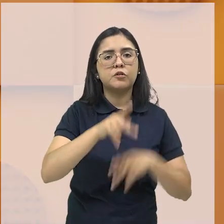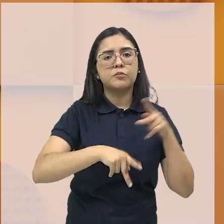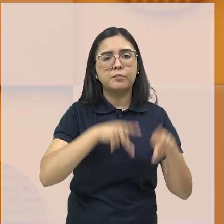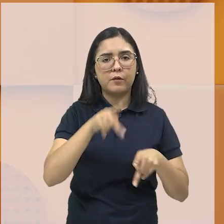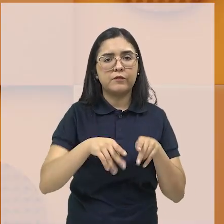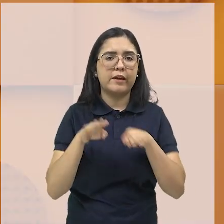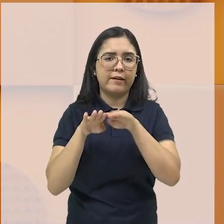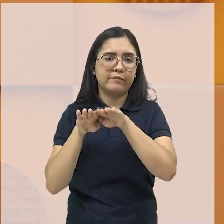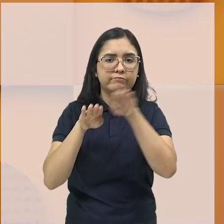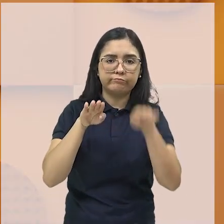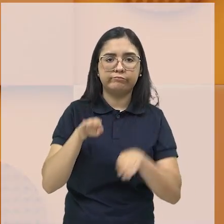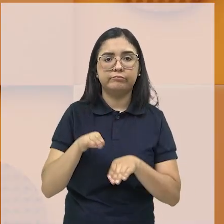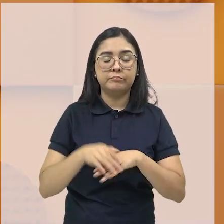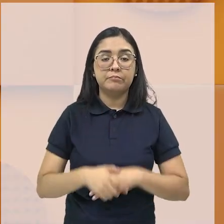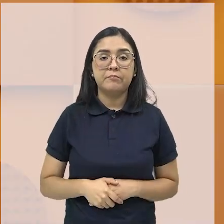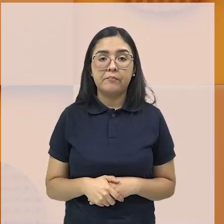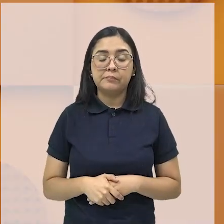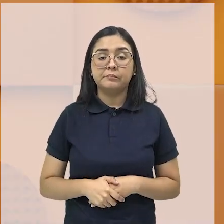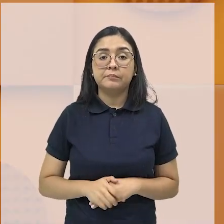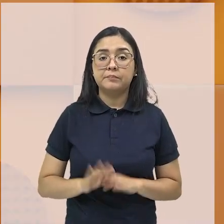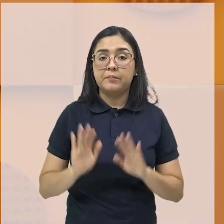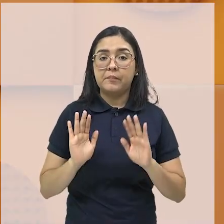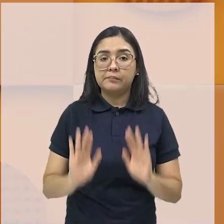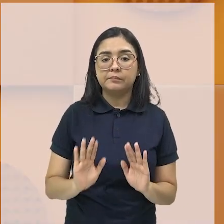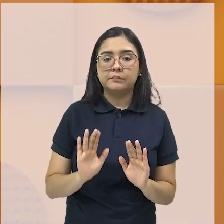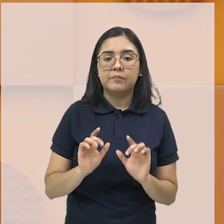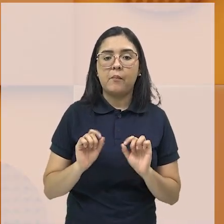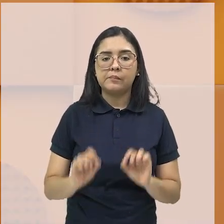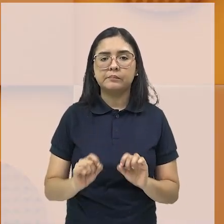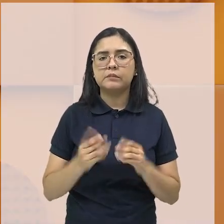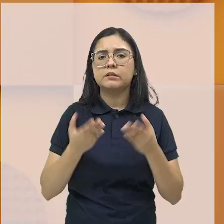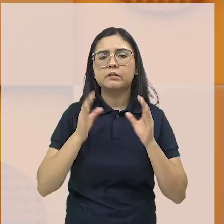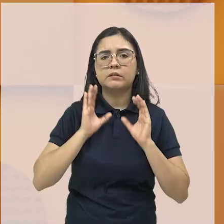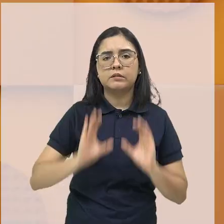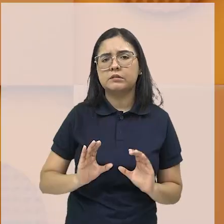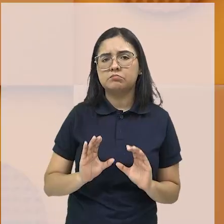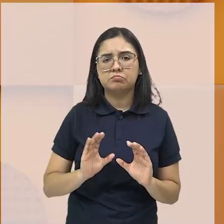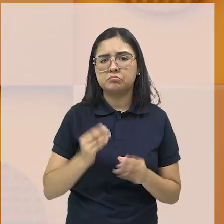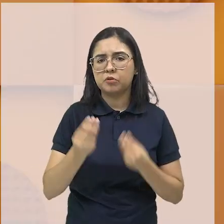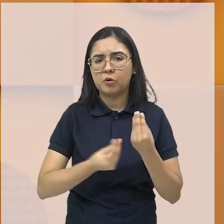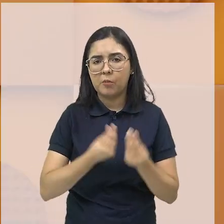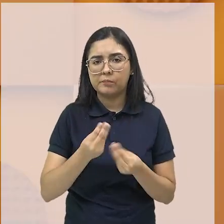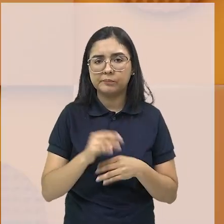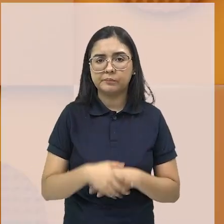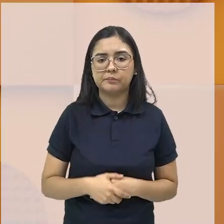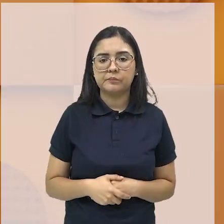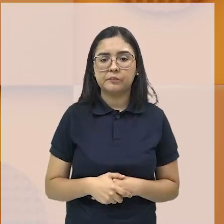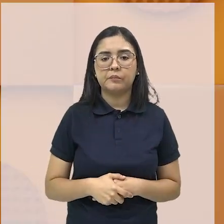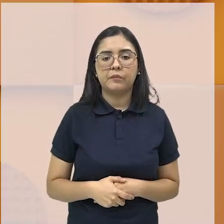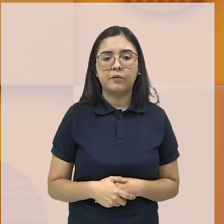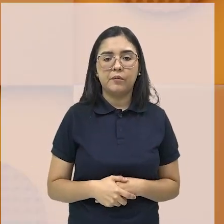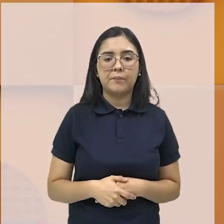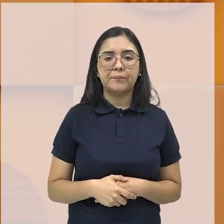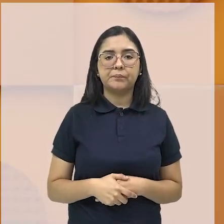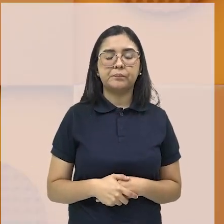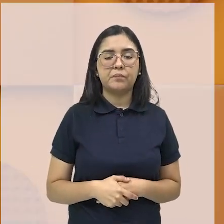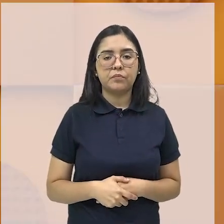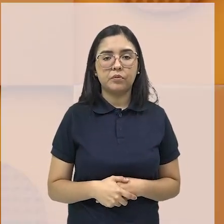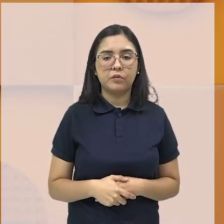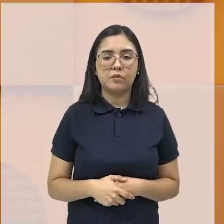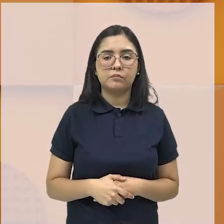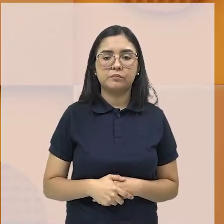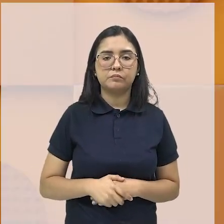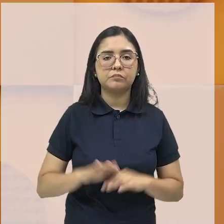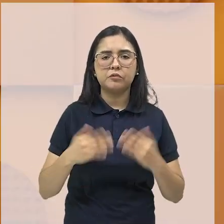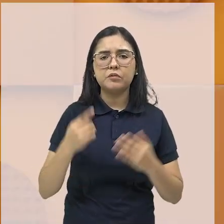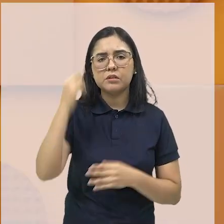são considerados primitivos. Mas que civilizatoriedade é essa, né? Não sei nem se essa palavra existe, tá, gente? Mas